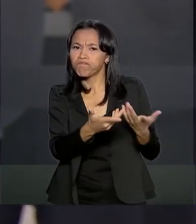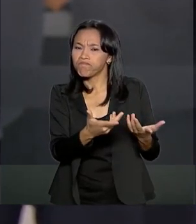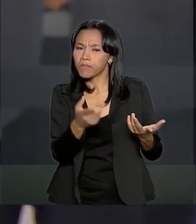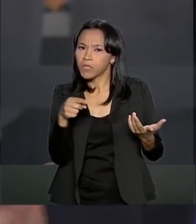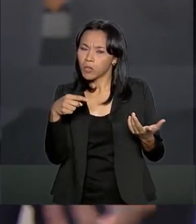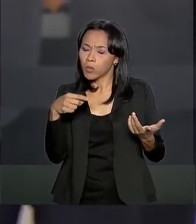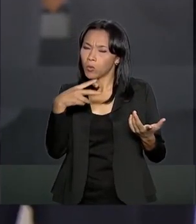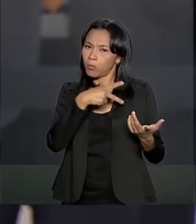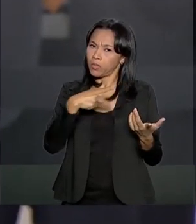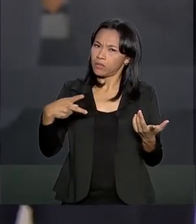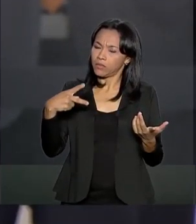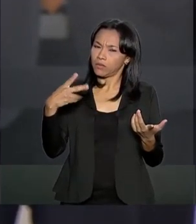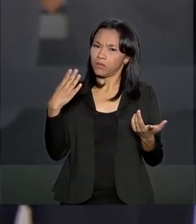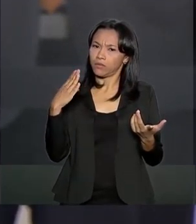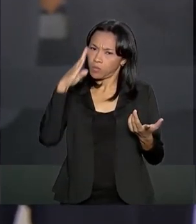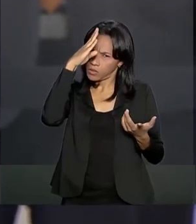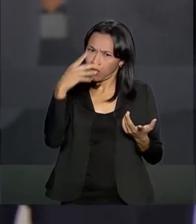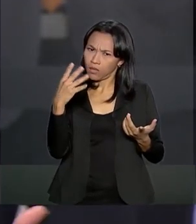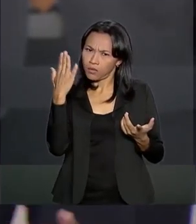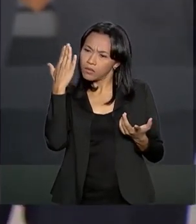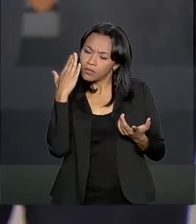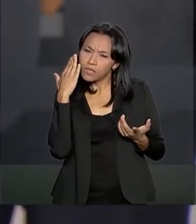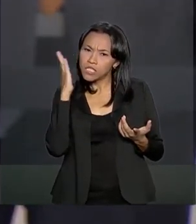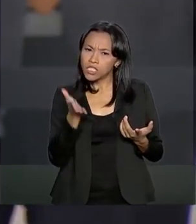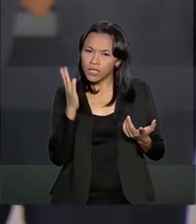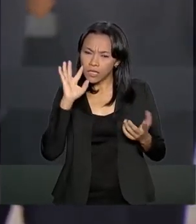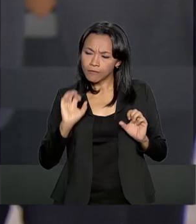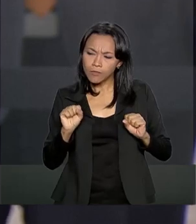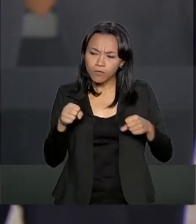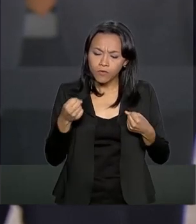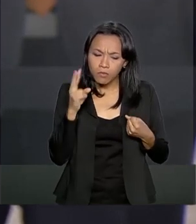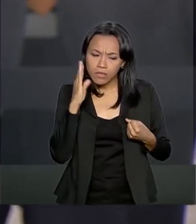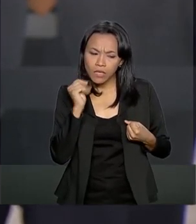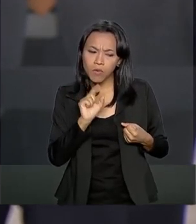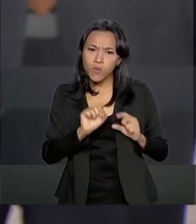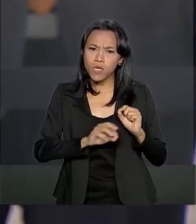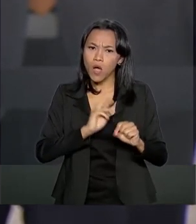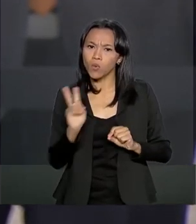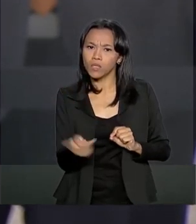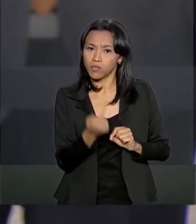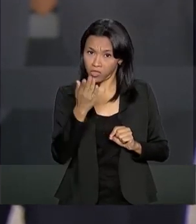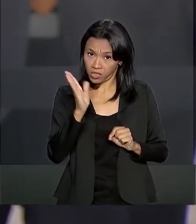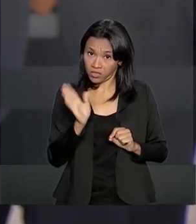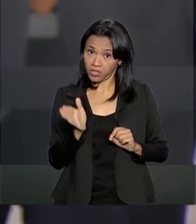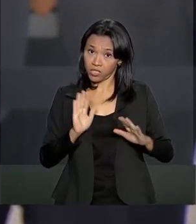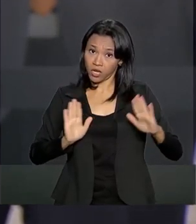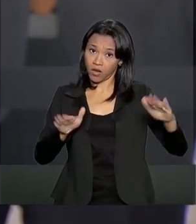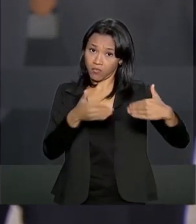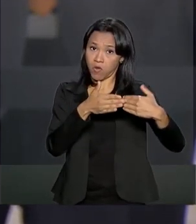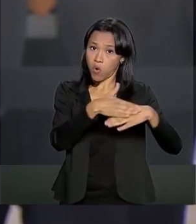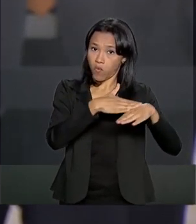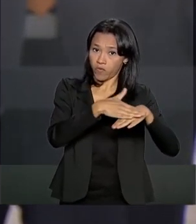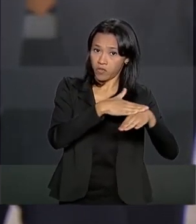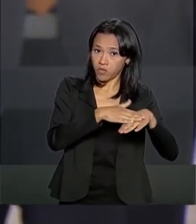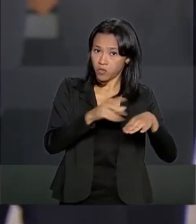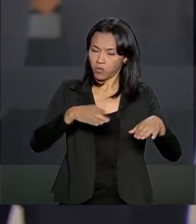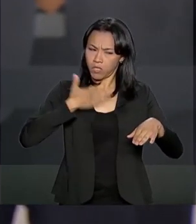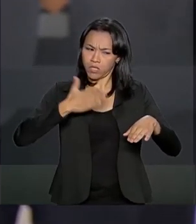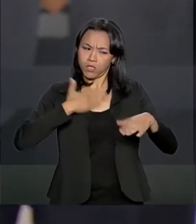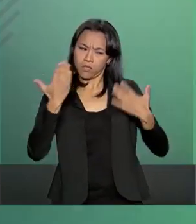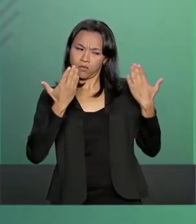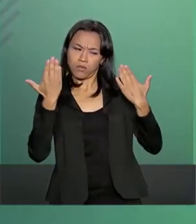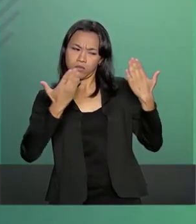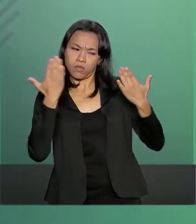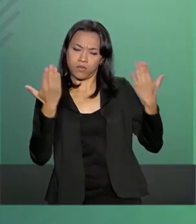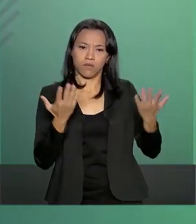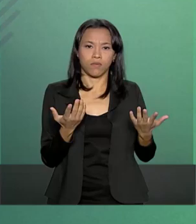em saber o que ocorreu e se ele já conversou com o Bebiano e com o Luciano Bivar sobre essas suspeitas. Eu não